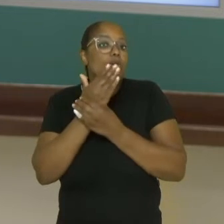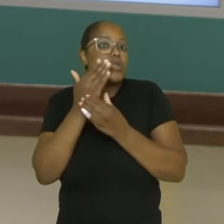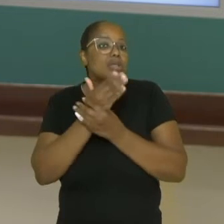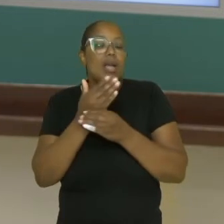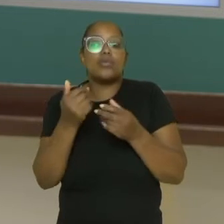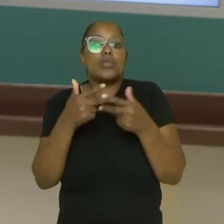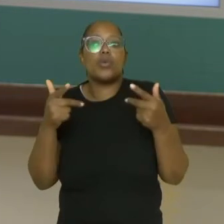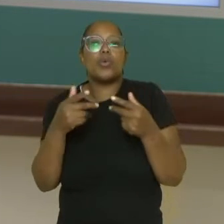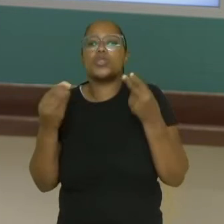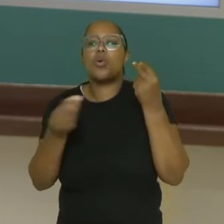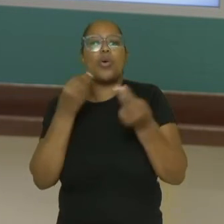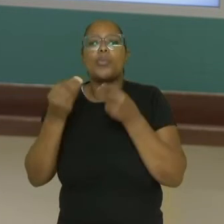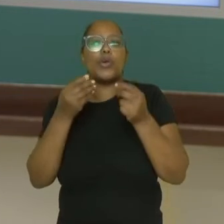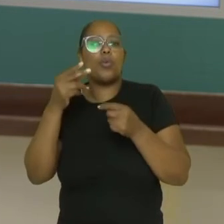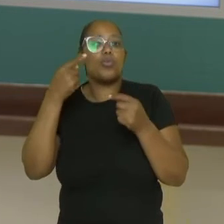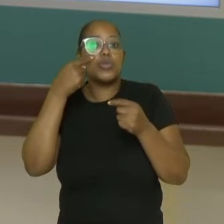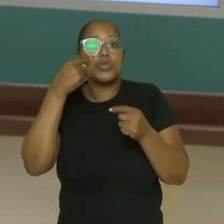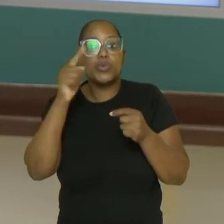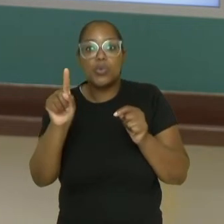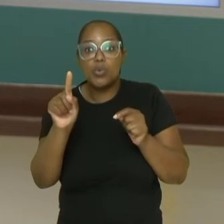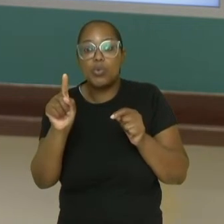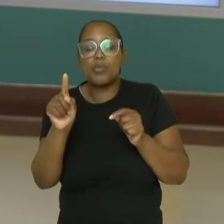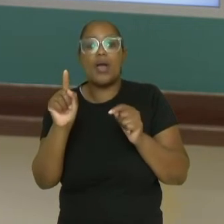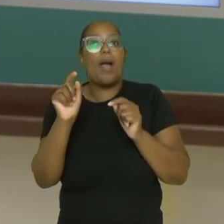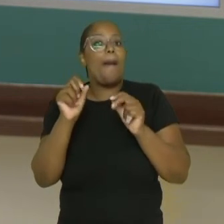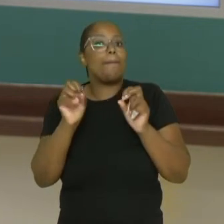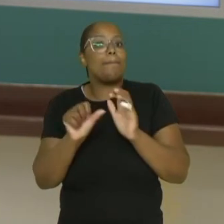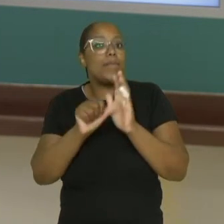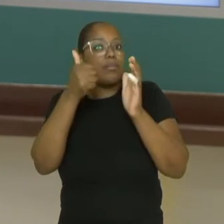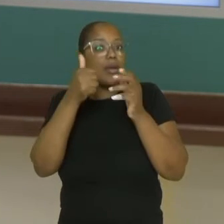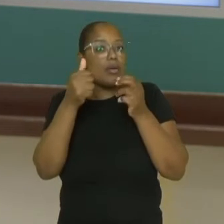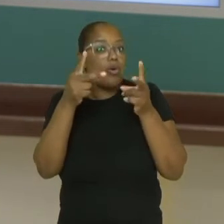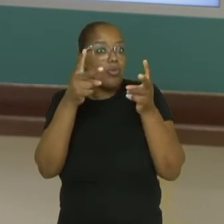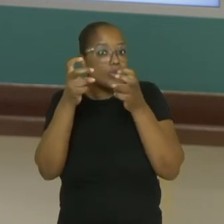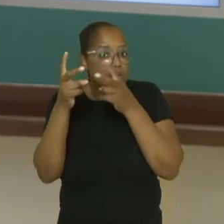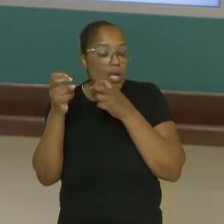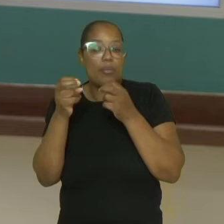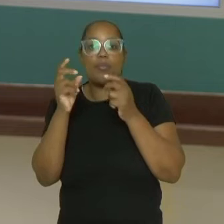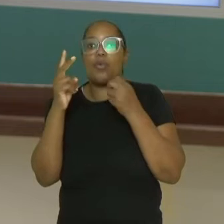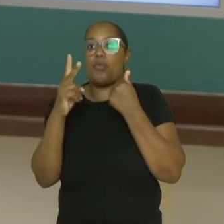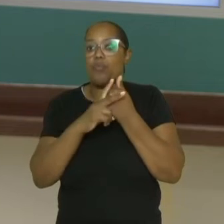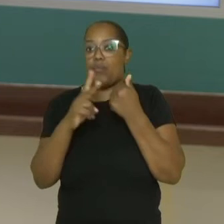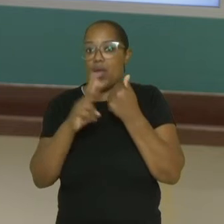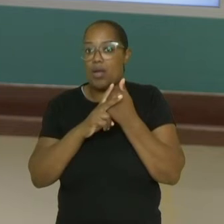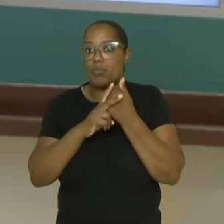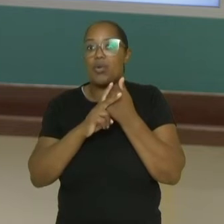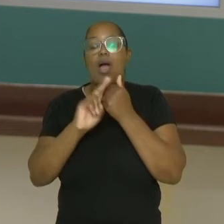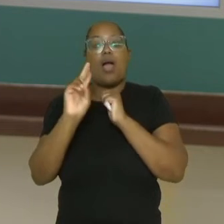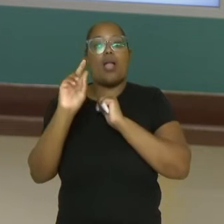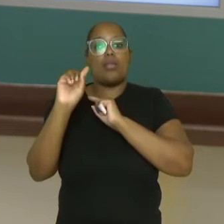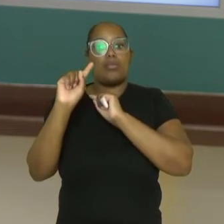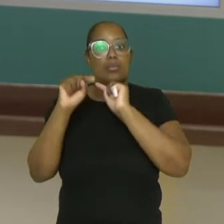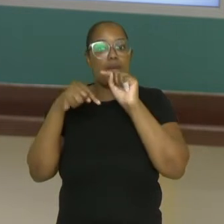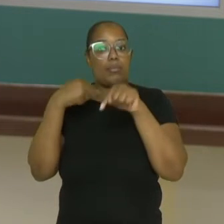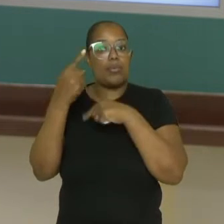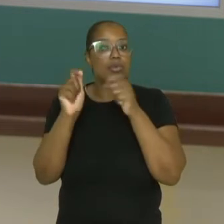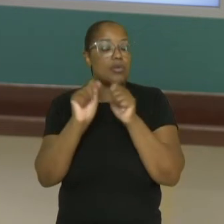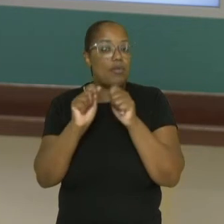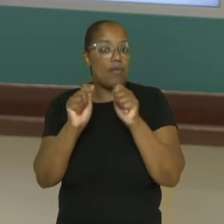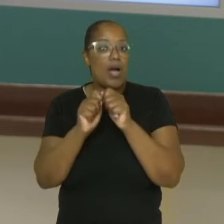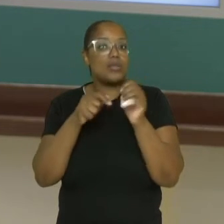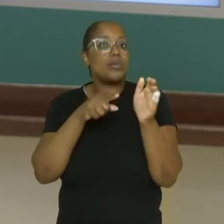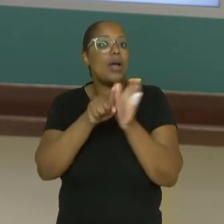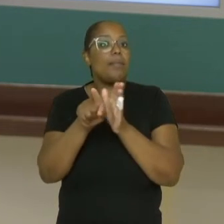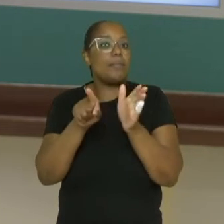Como é que eu identifico? Então, primeiro eu observo o verbo E aí, a partir do verbo, eu faço a perguntinha.